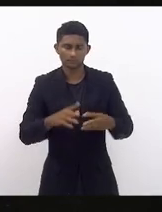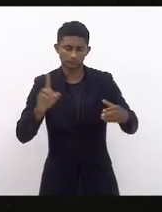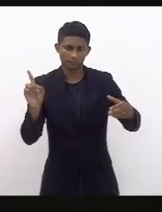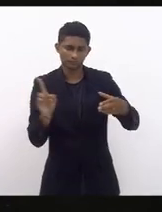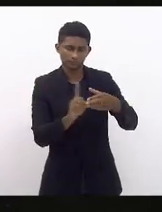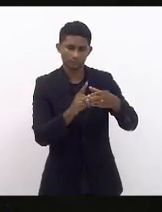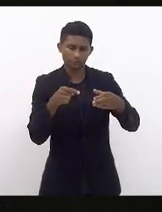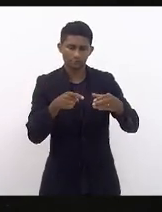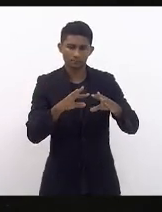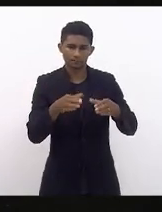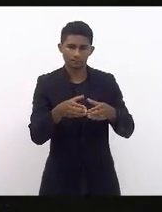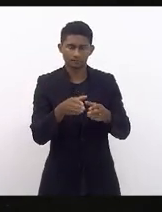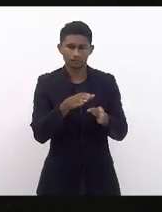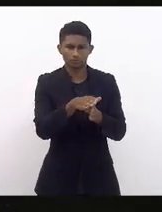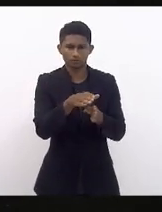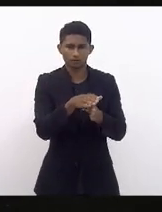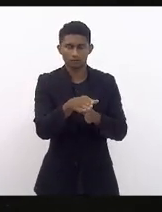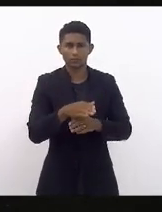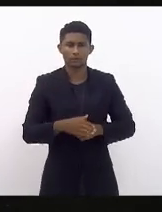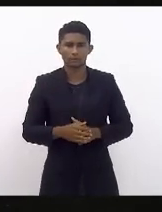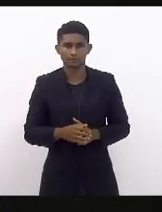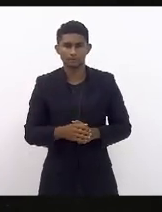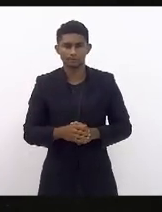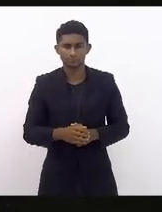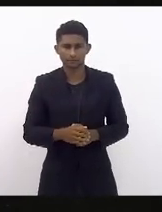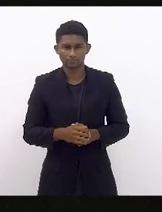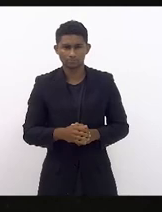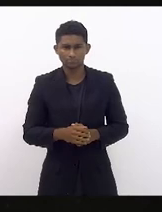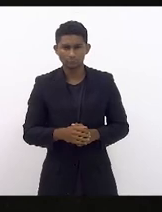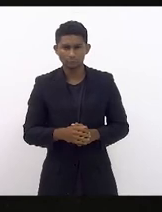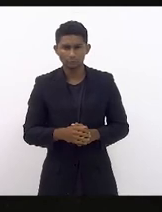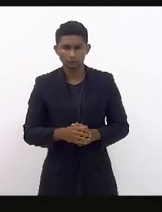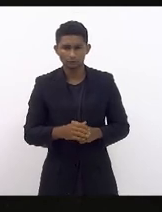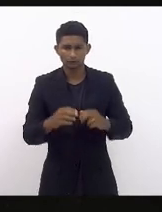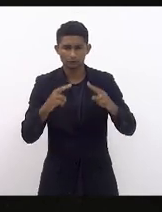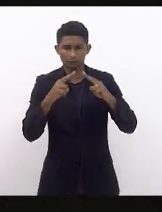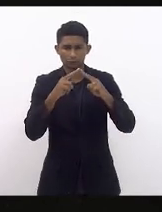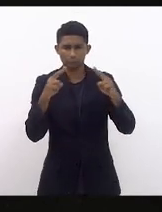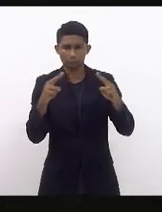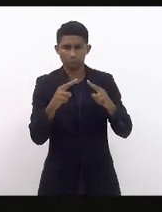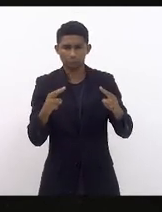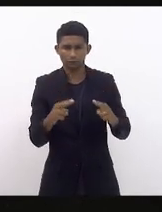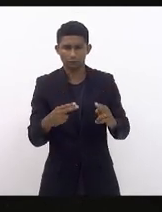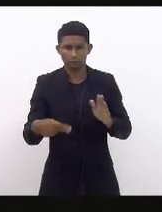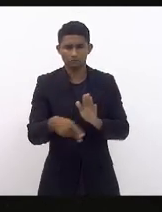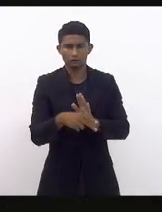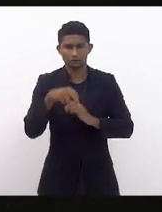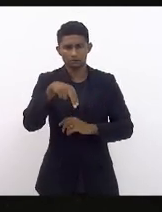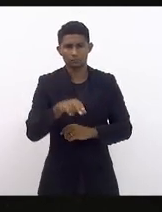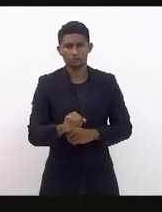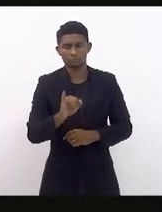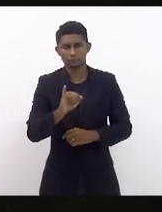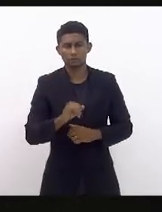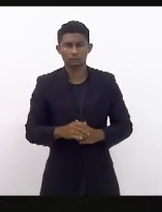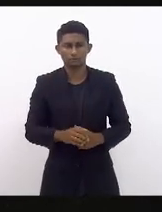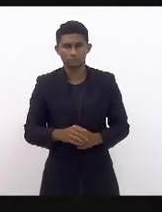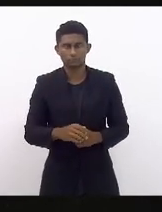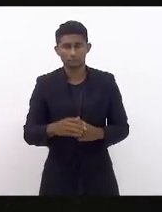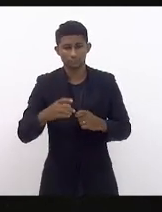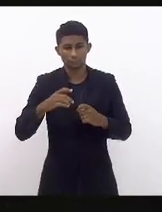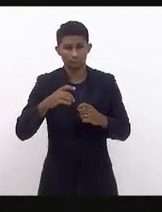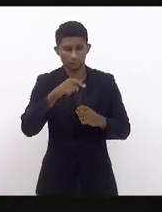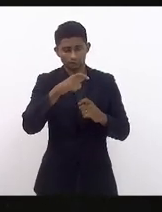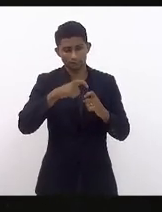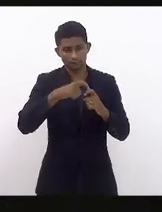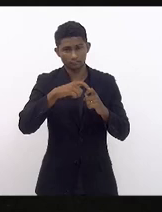Conselho Técnico da Unimed de Nova Iguaçu, e o doutor Viana é um dos